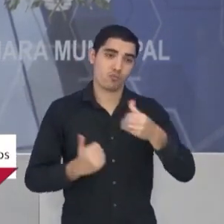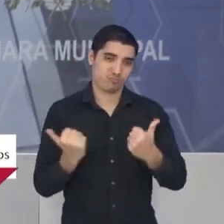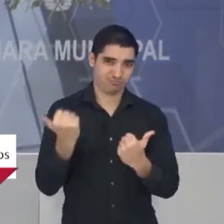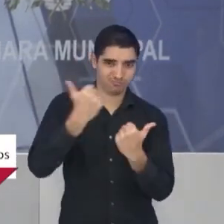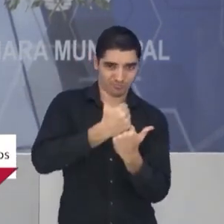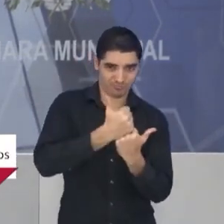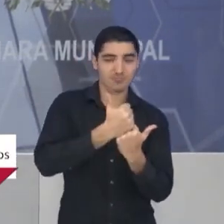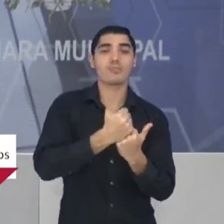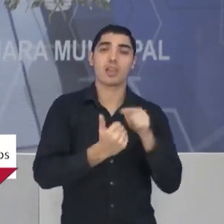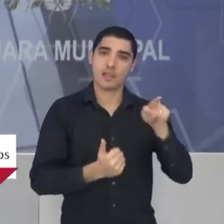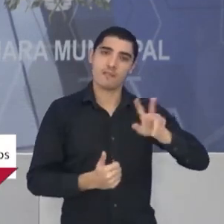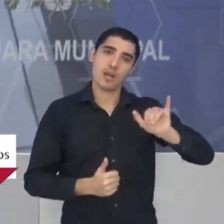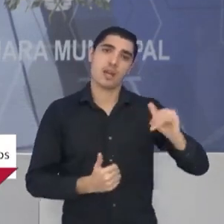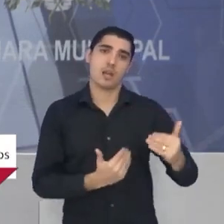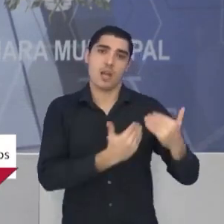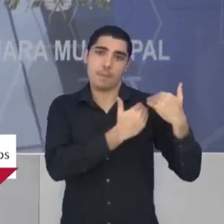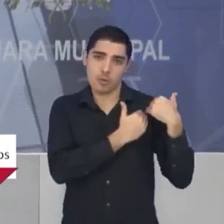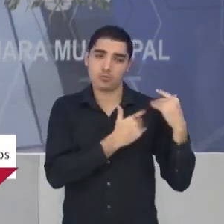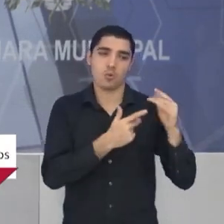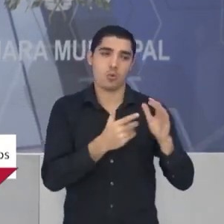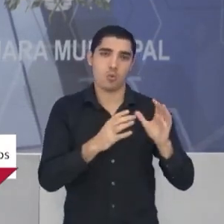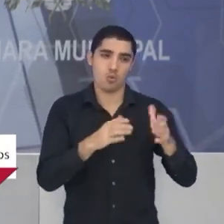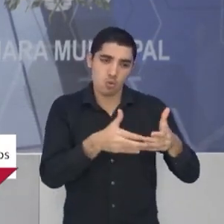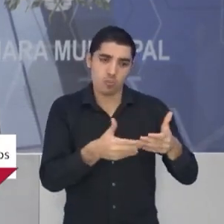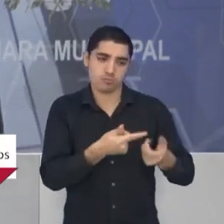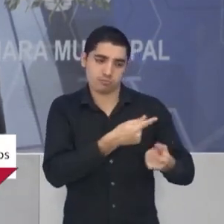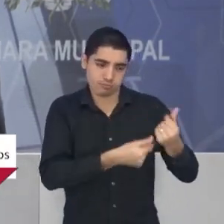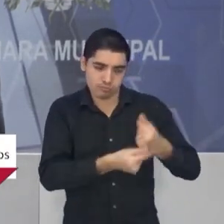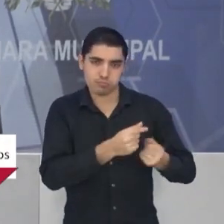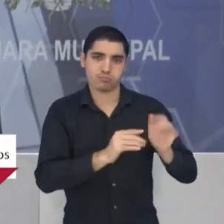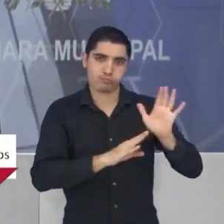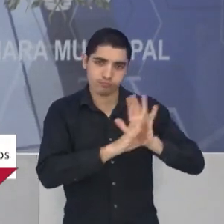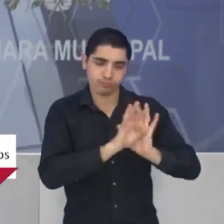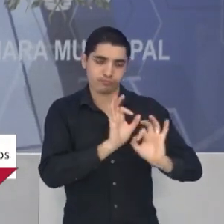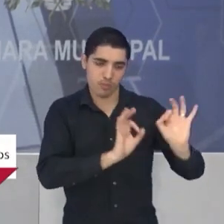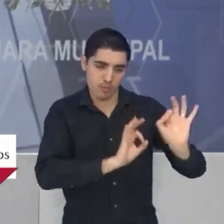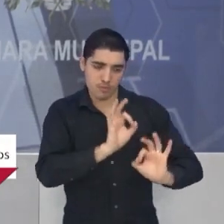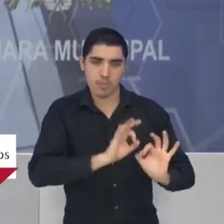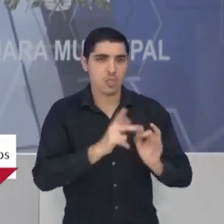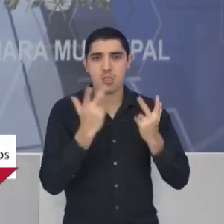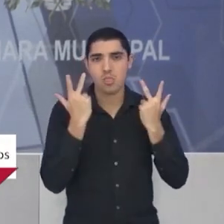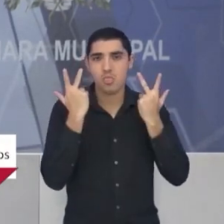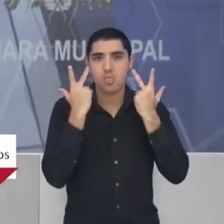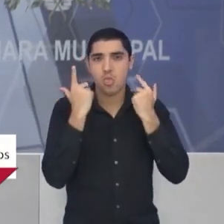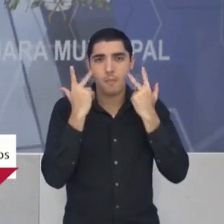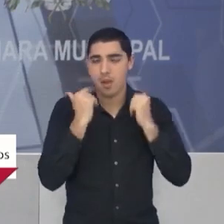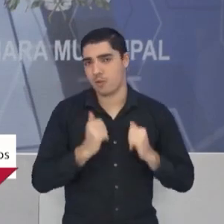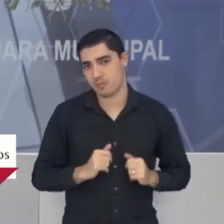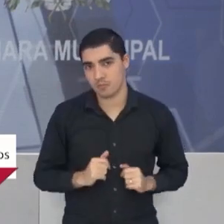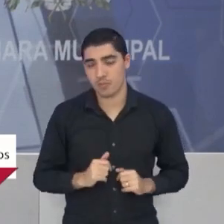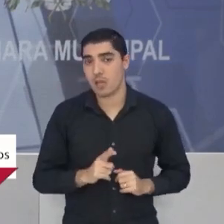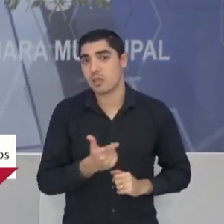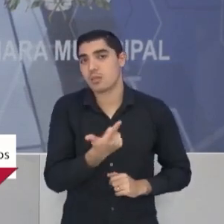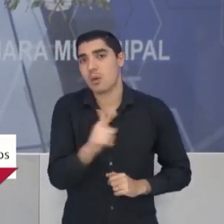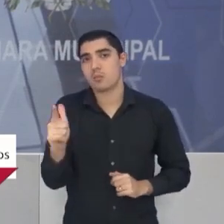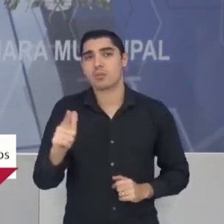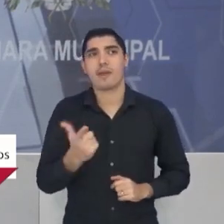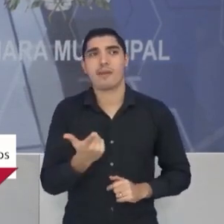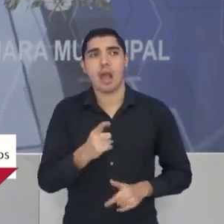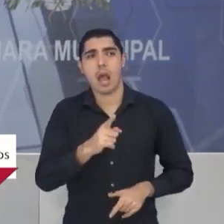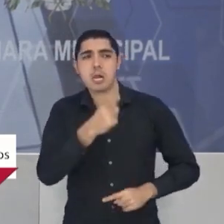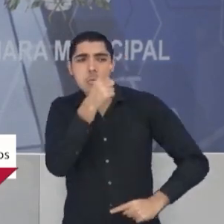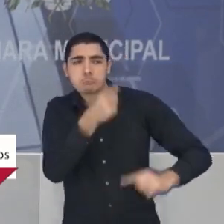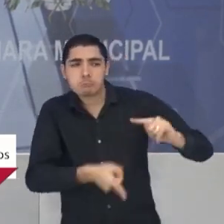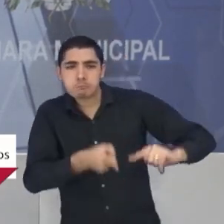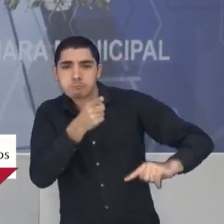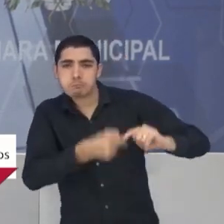recurso orçamentário vai ter o financeiro tudo normal não não há nenhum impedimento nem nenhum bloqueio da